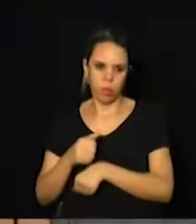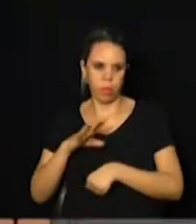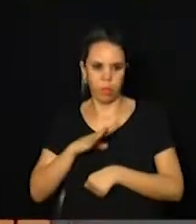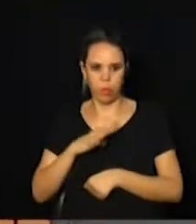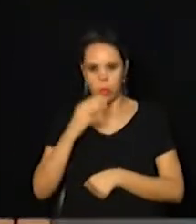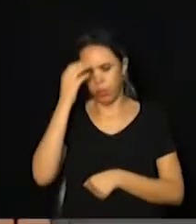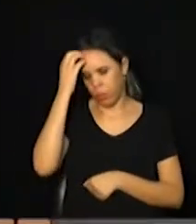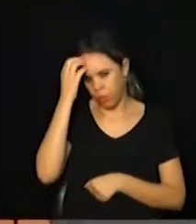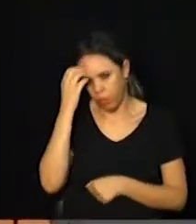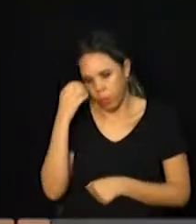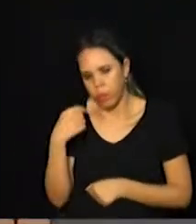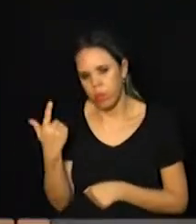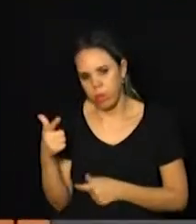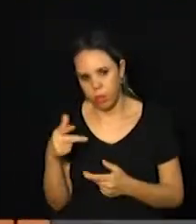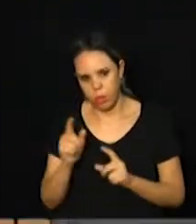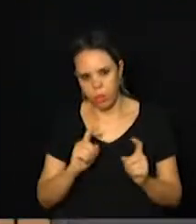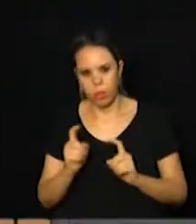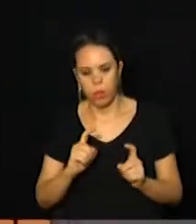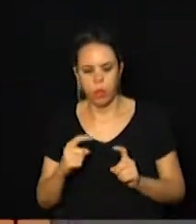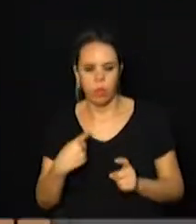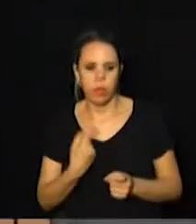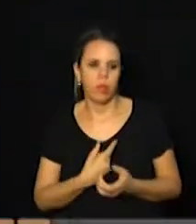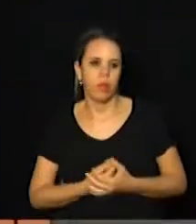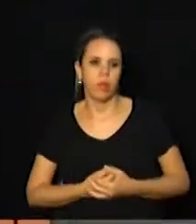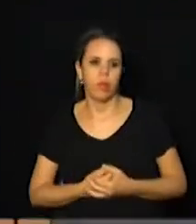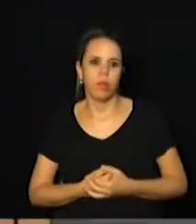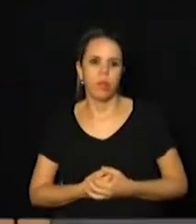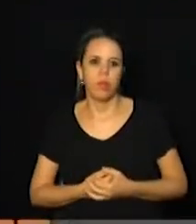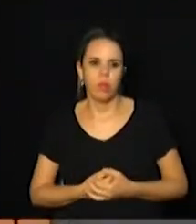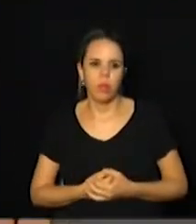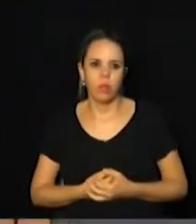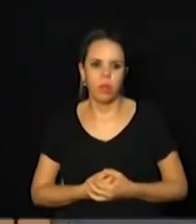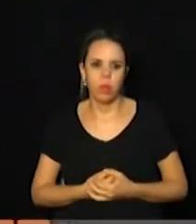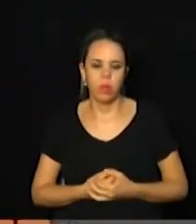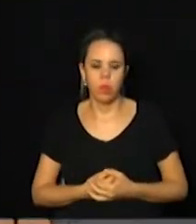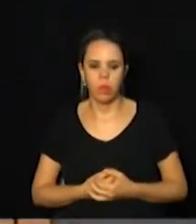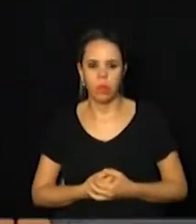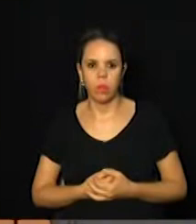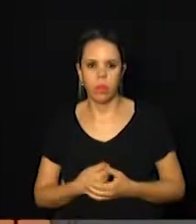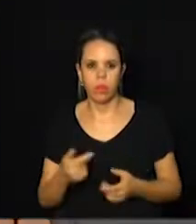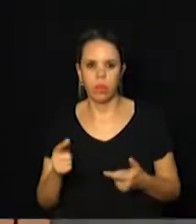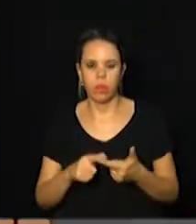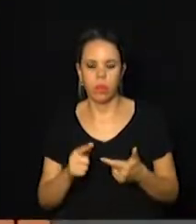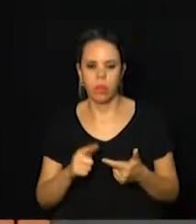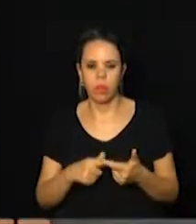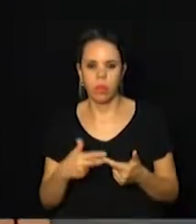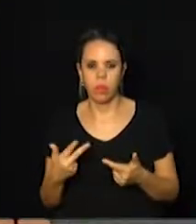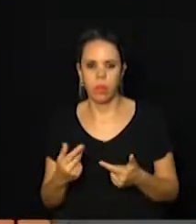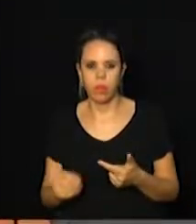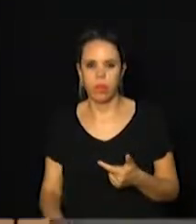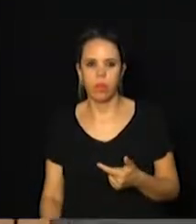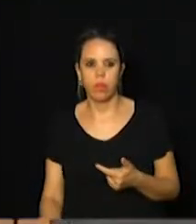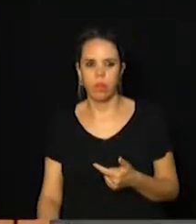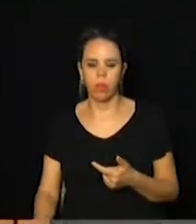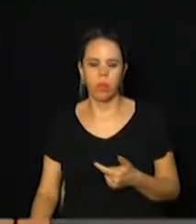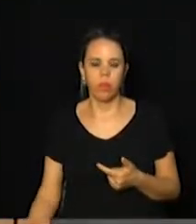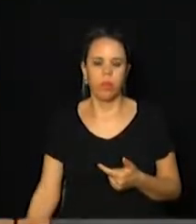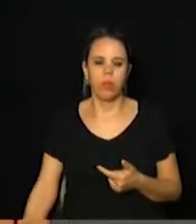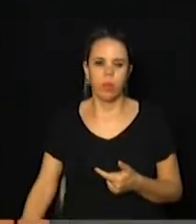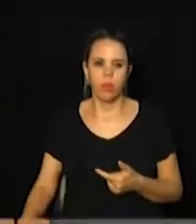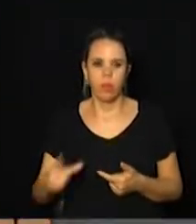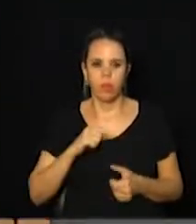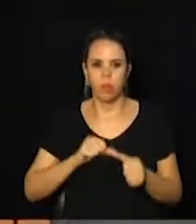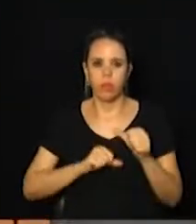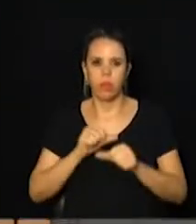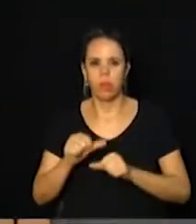é para uma outra reunião Nossa e a segunda questão é essa da gente